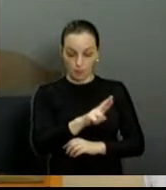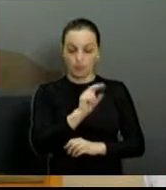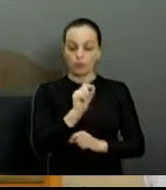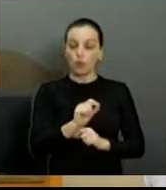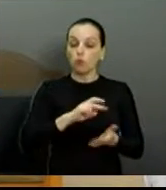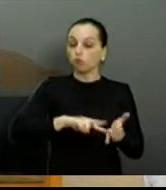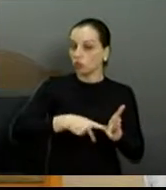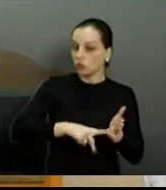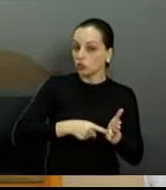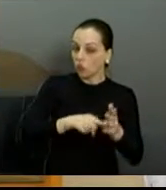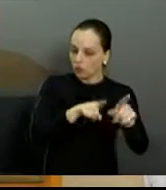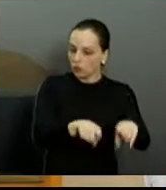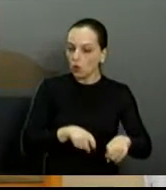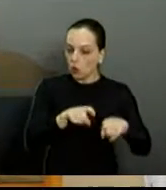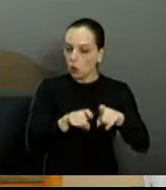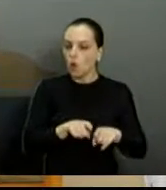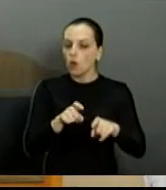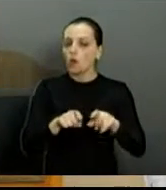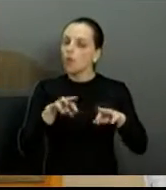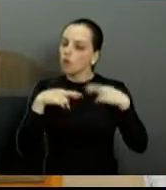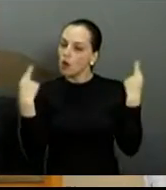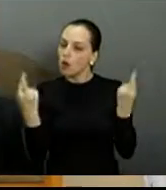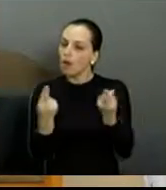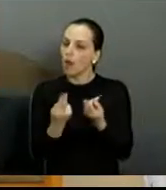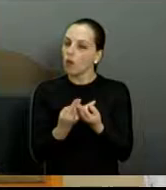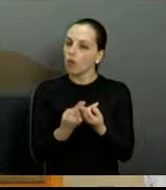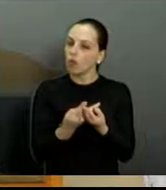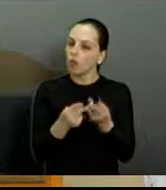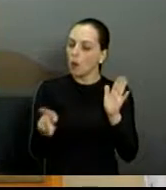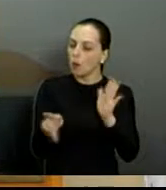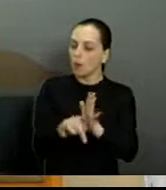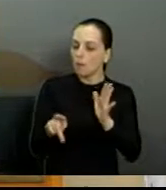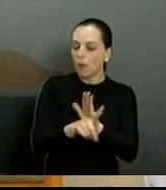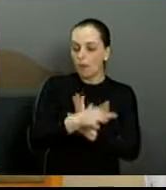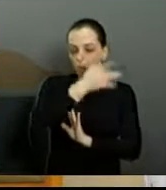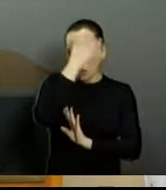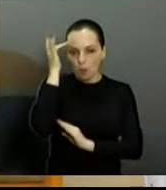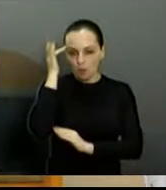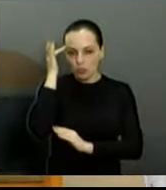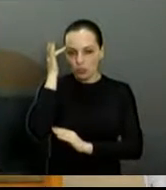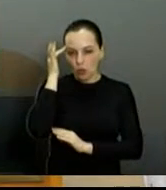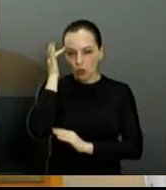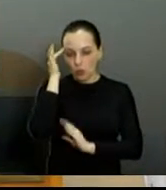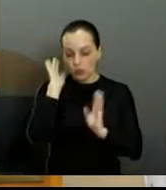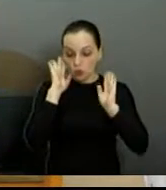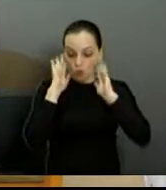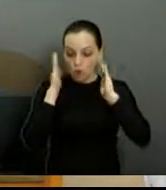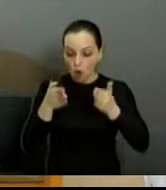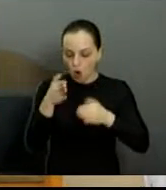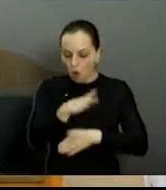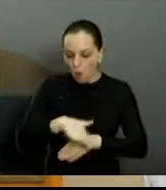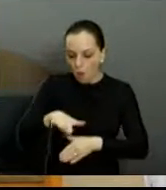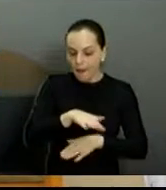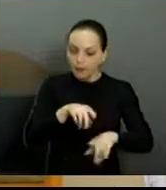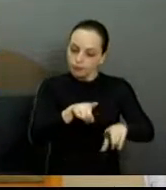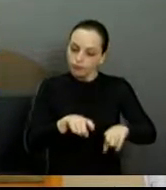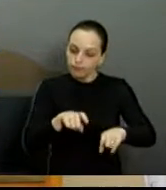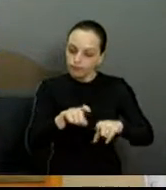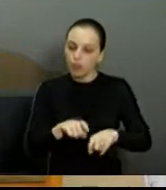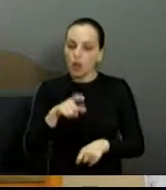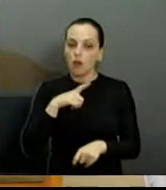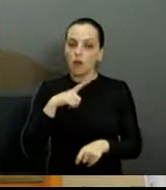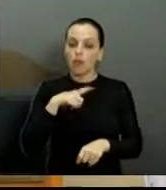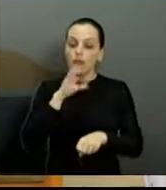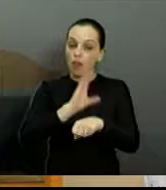rurais pessoas ligadas à área de agricultura e agronomia o curso está dividido em dois dias contém